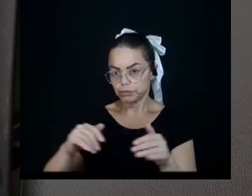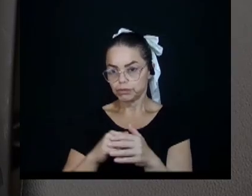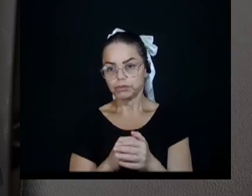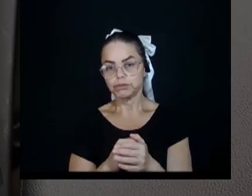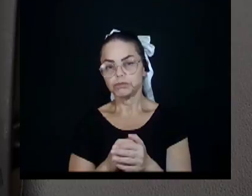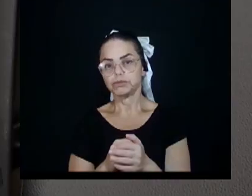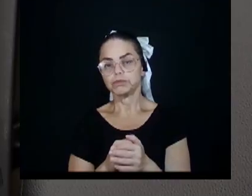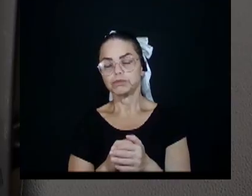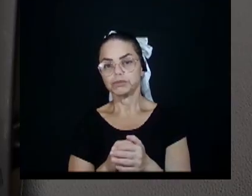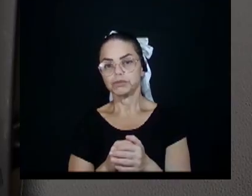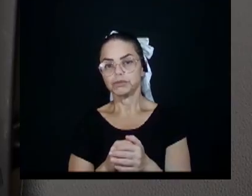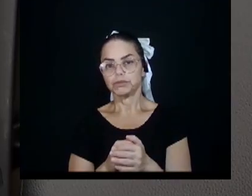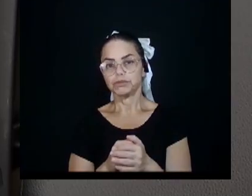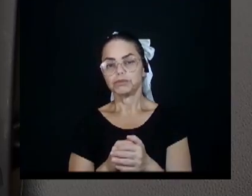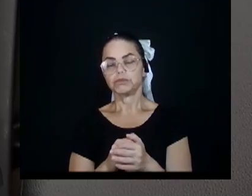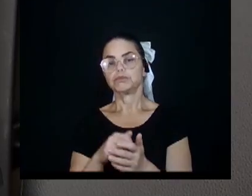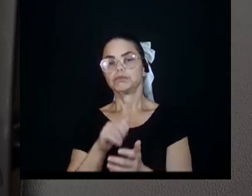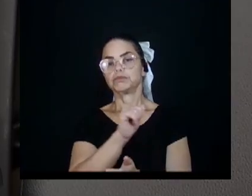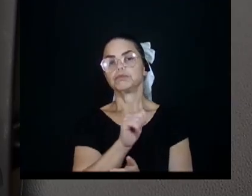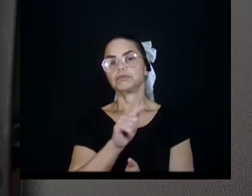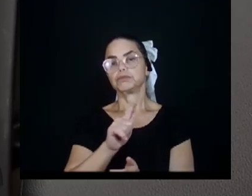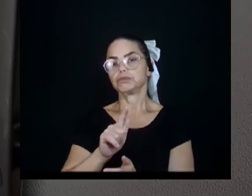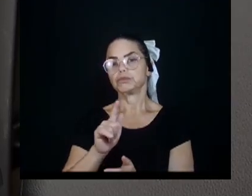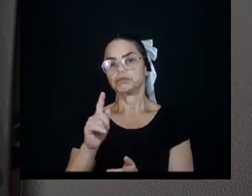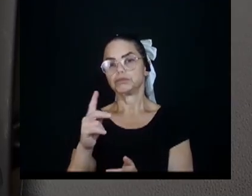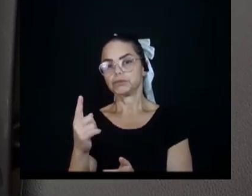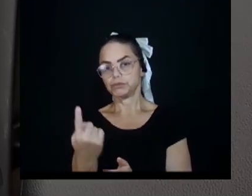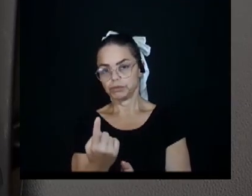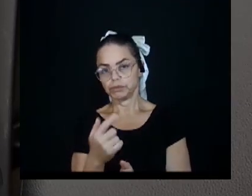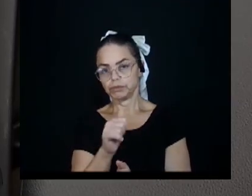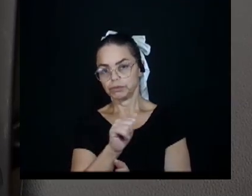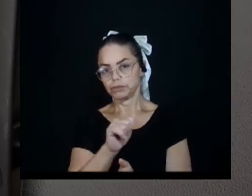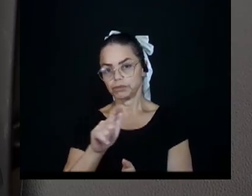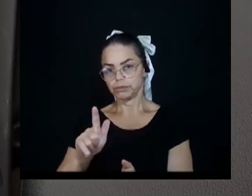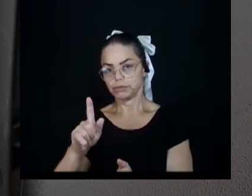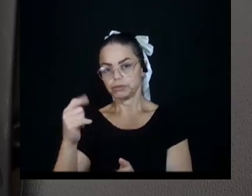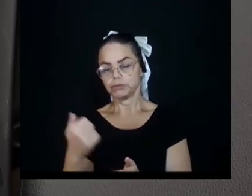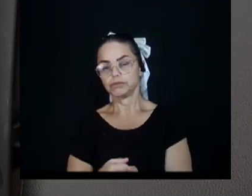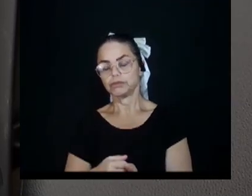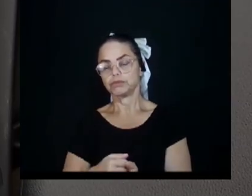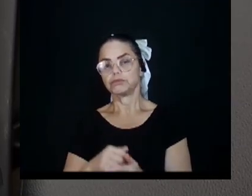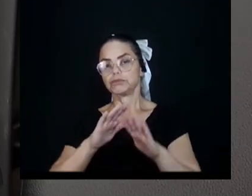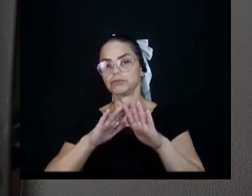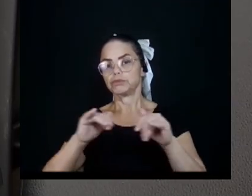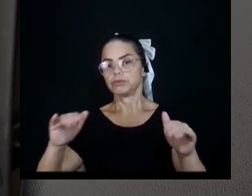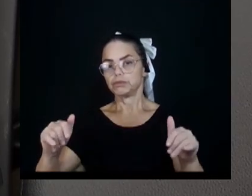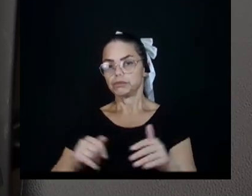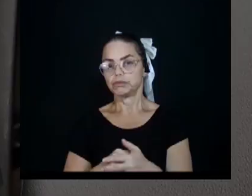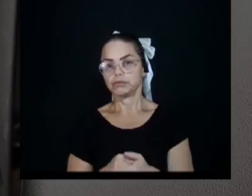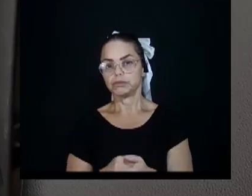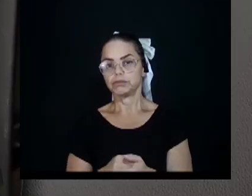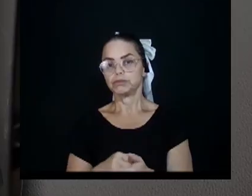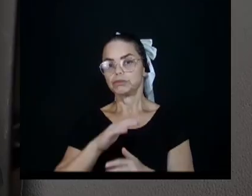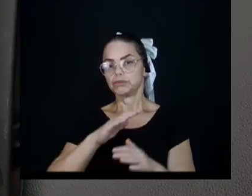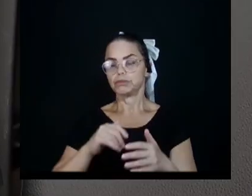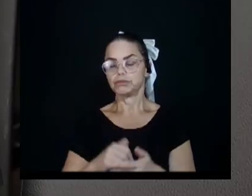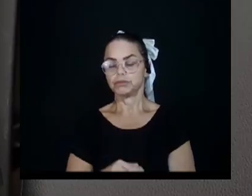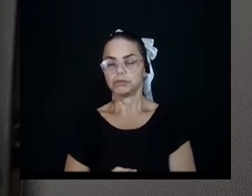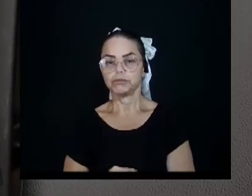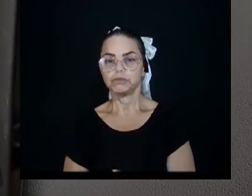No AG1, são 5 crianças por adulto. Que são AG1 são as crianças até 1